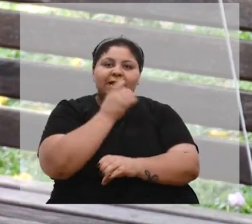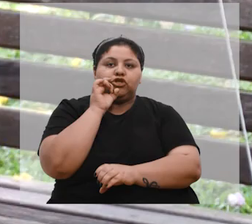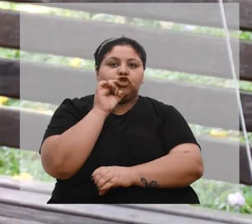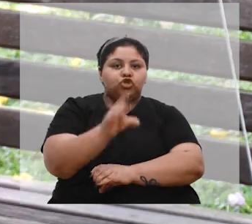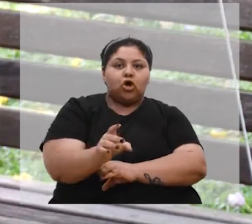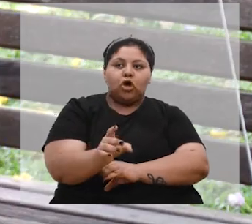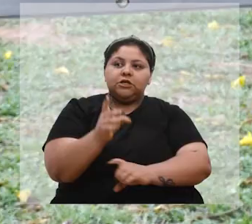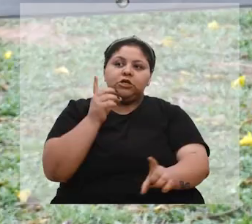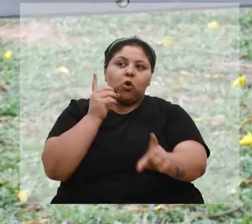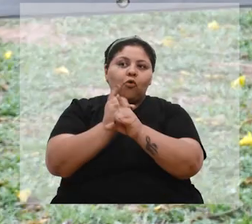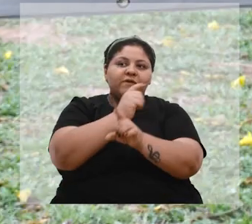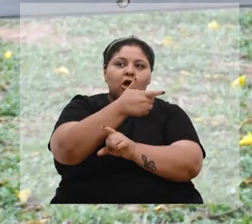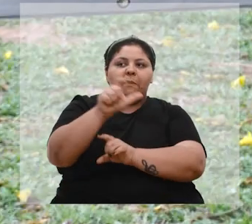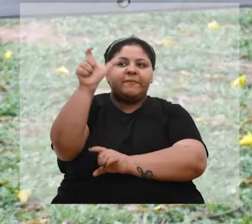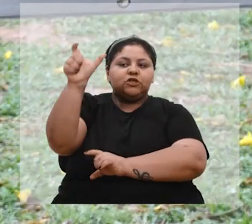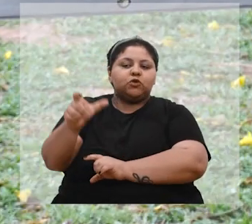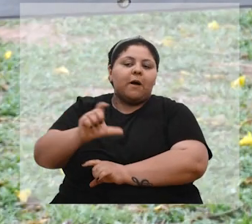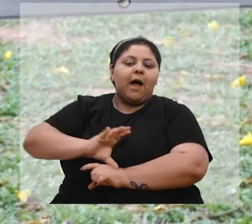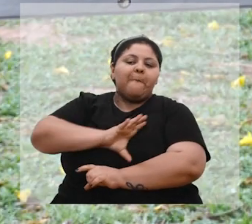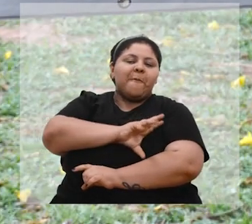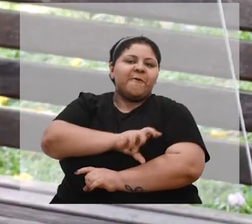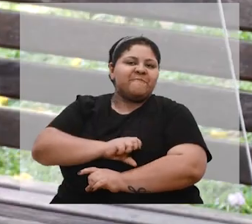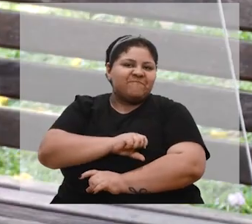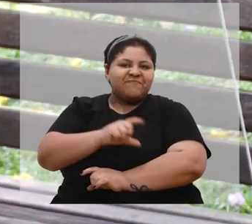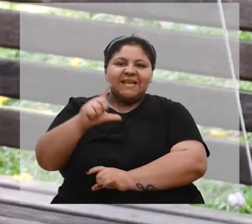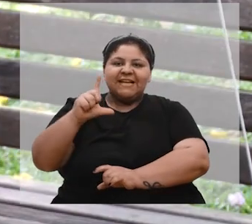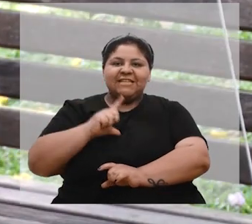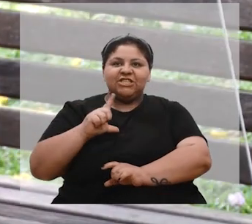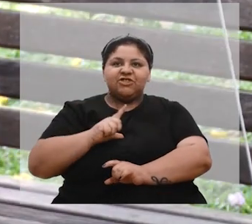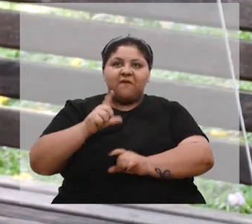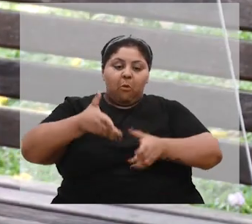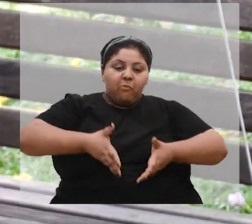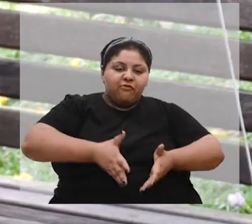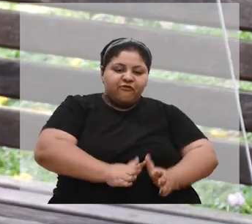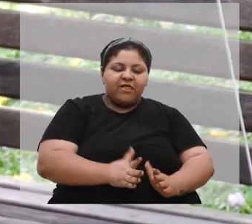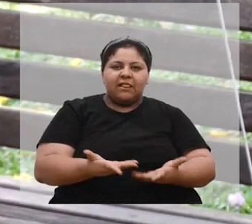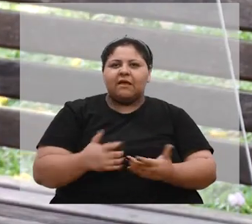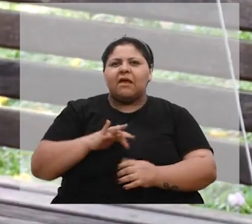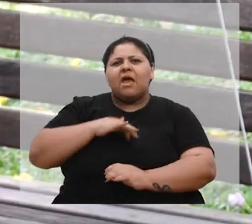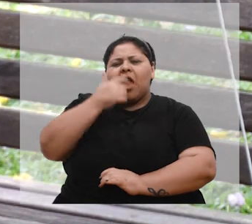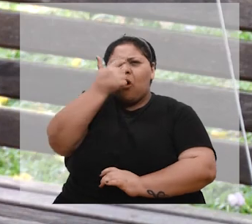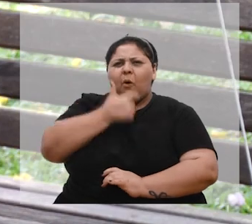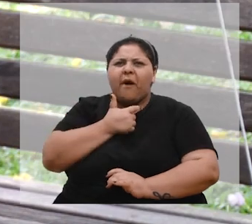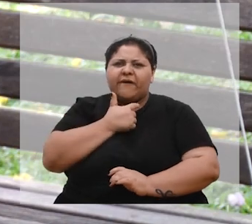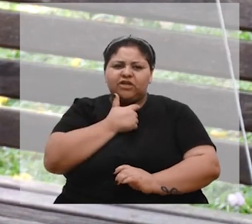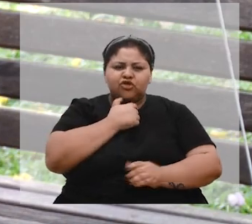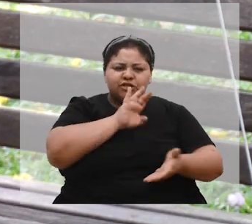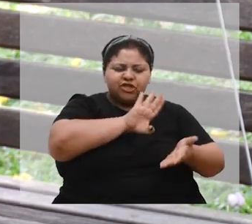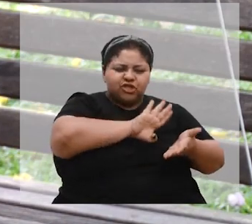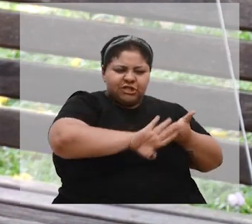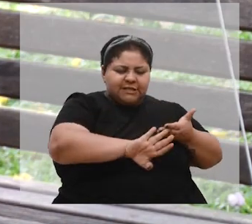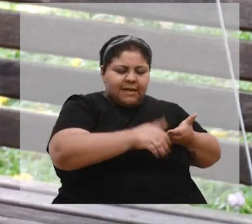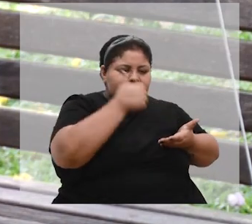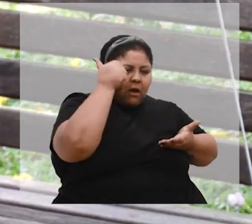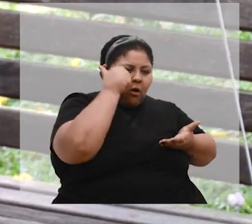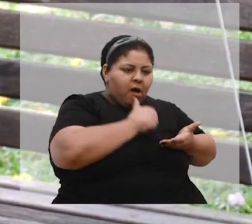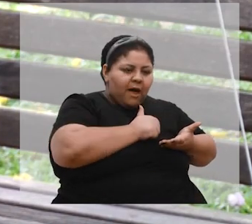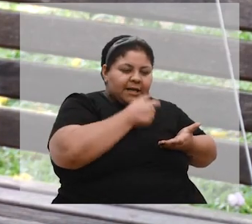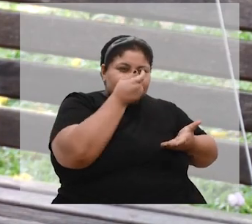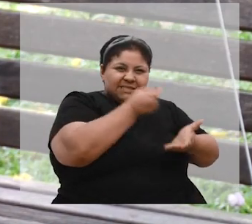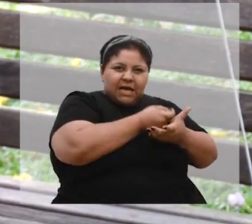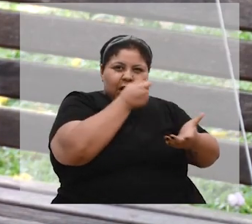estar completa quando encontrar um relacionamento amoroso, quando tiver a maternidade. E eu acho que isso tira da